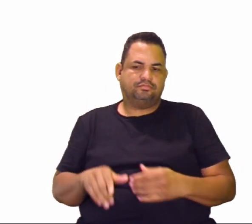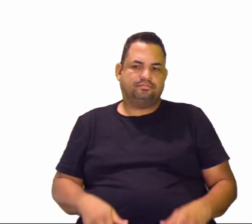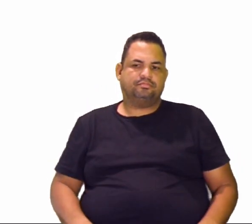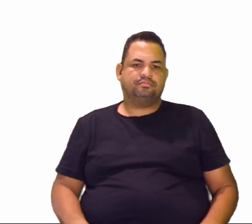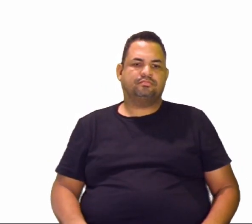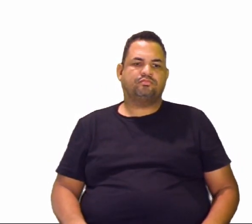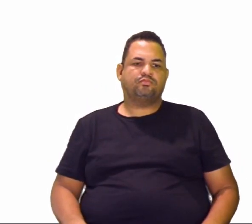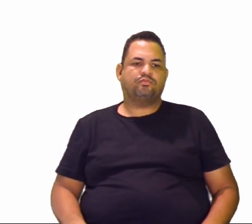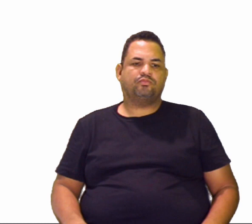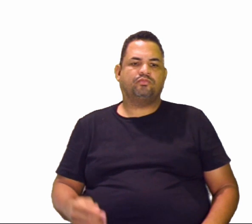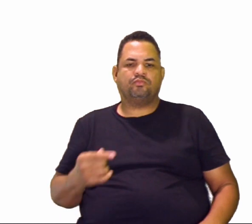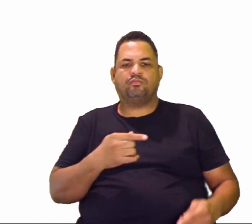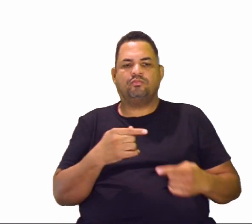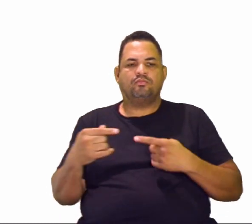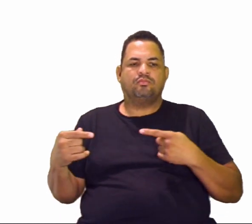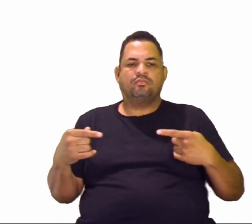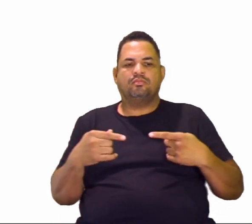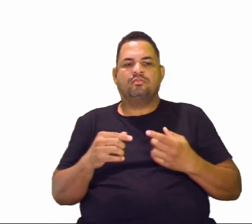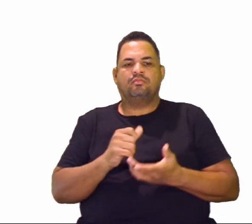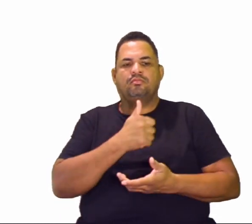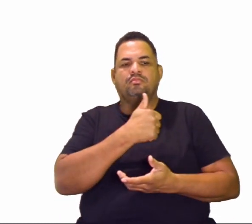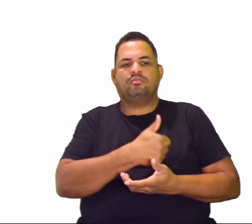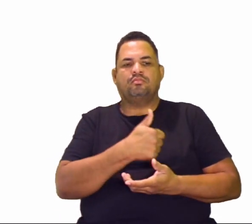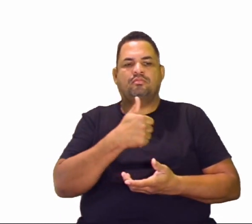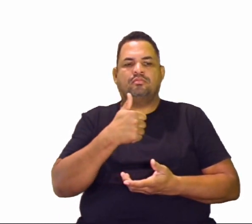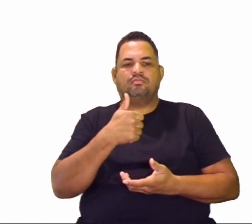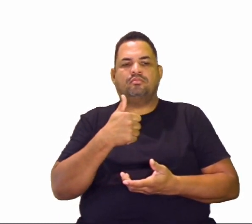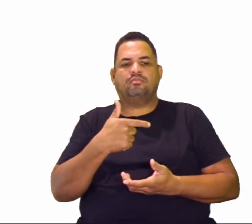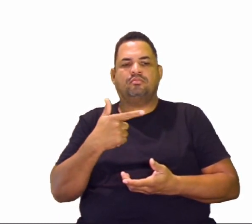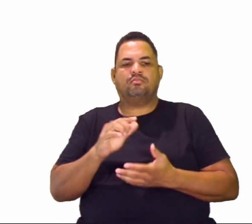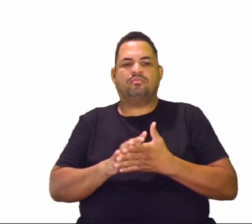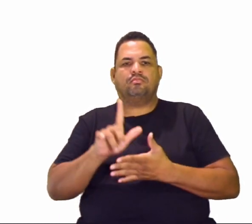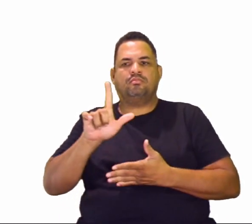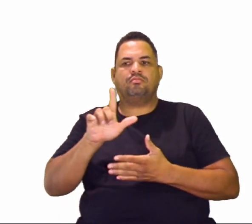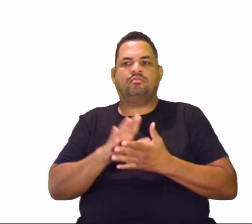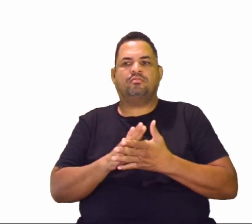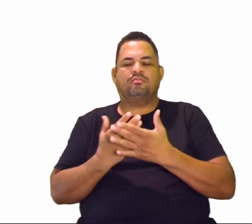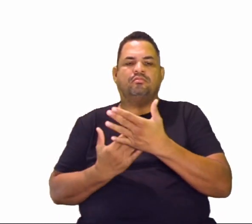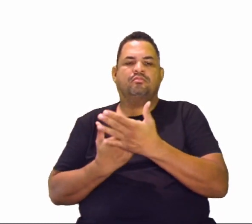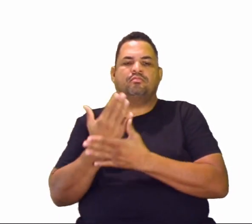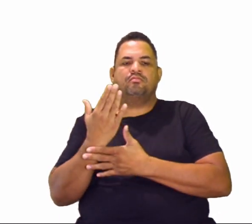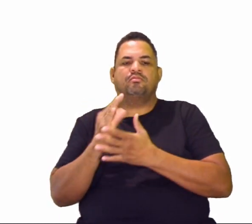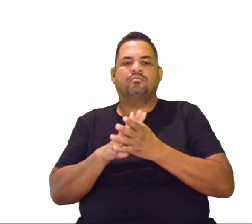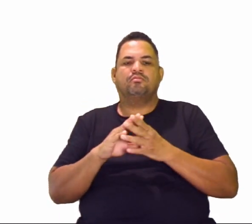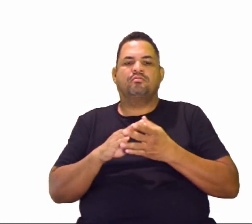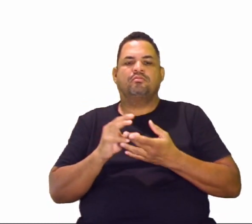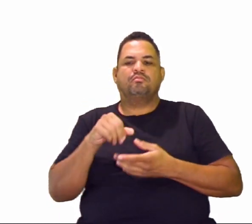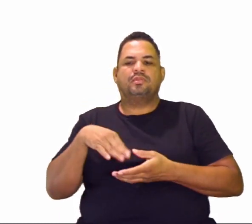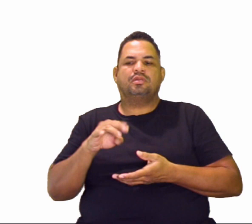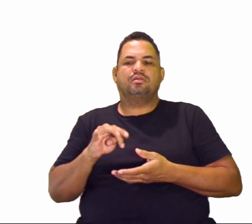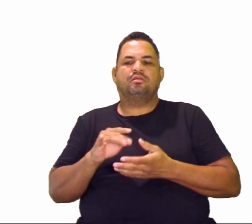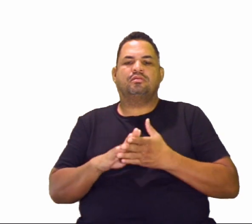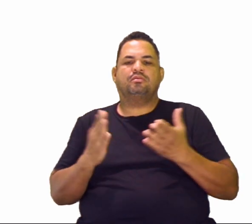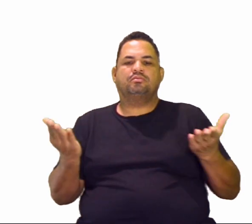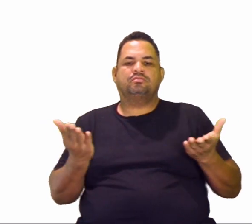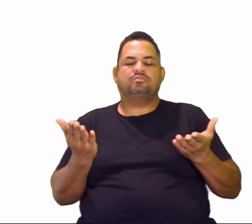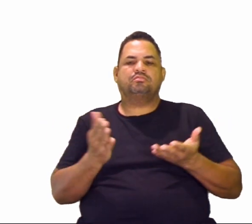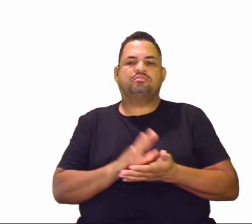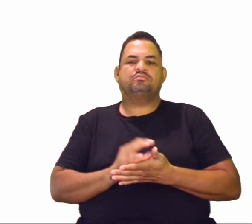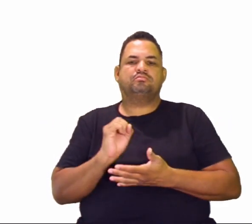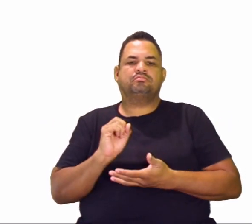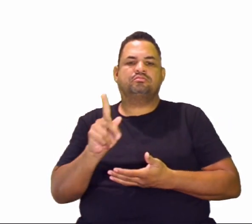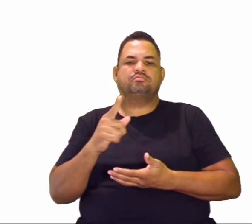correspondendo aos 112 litros do gás metano. Ok, meu caro aluno?